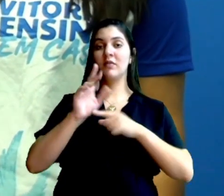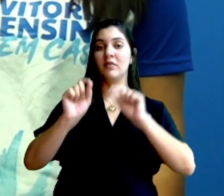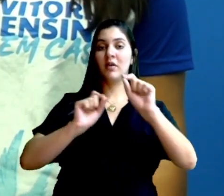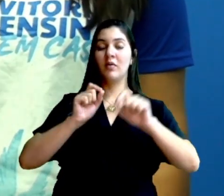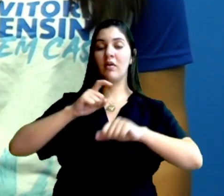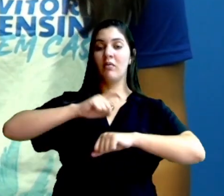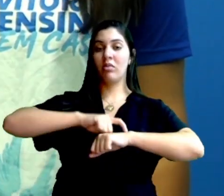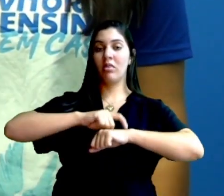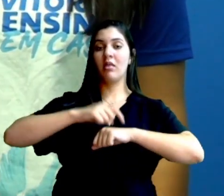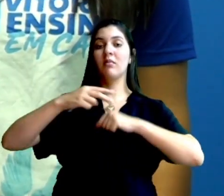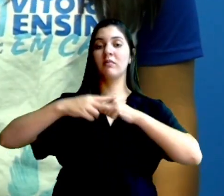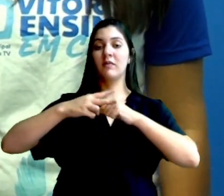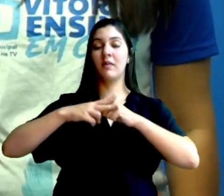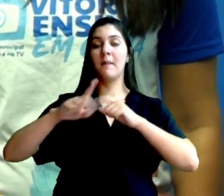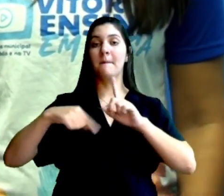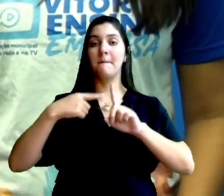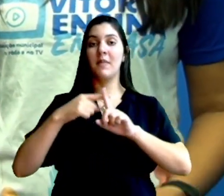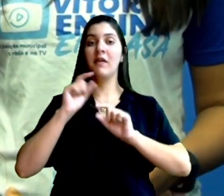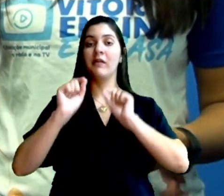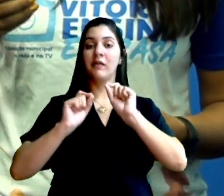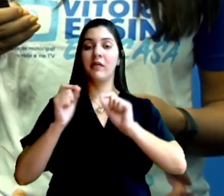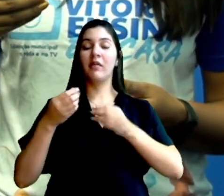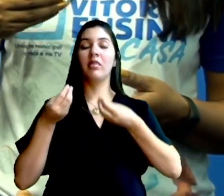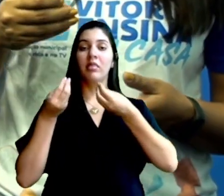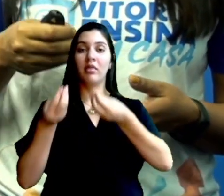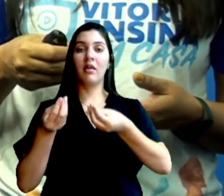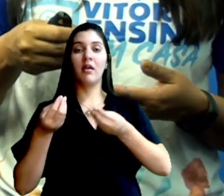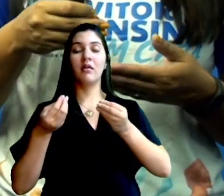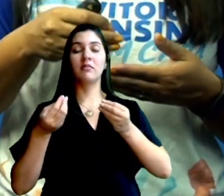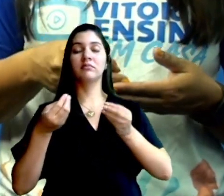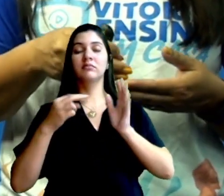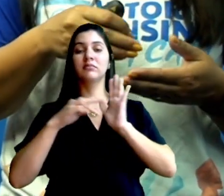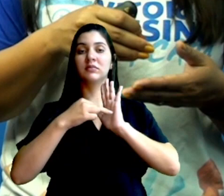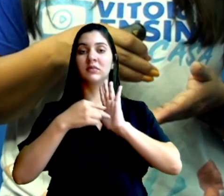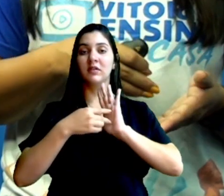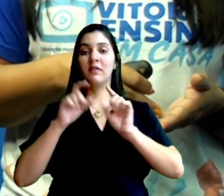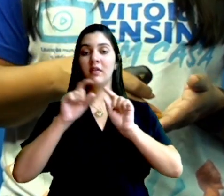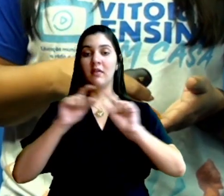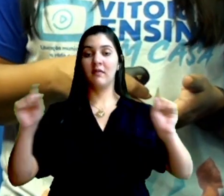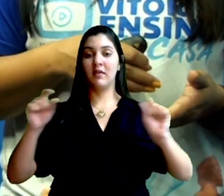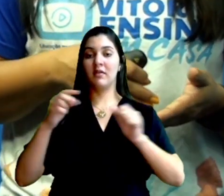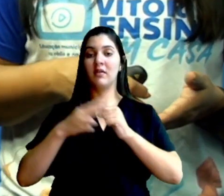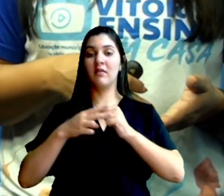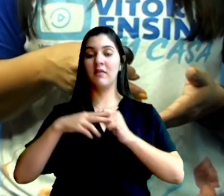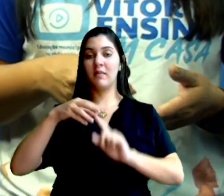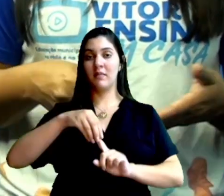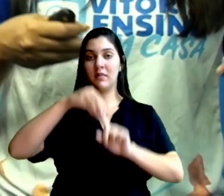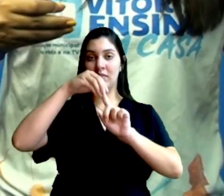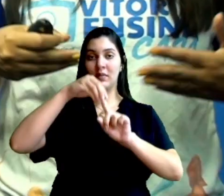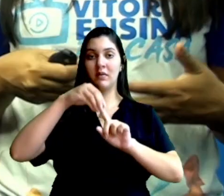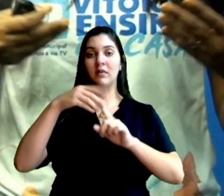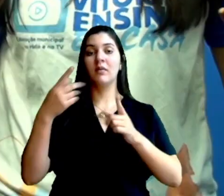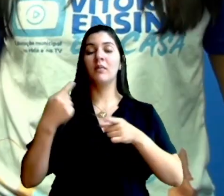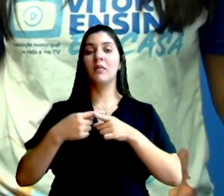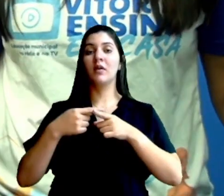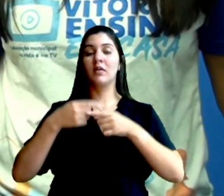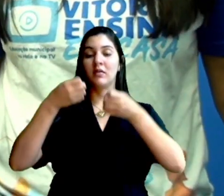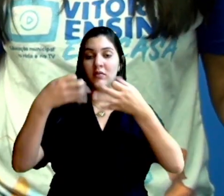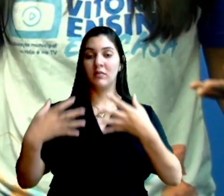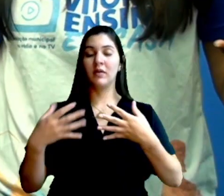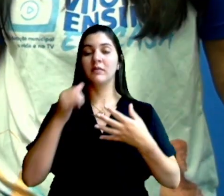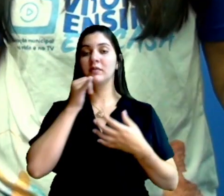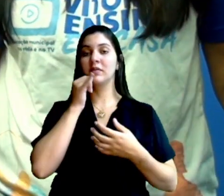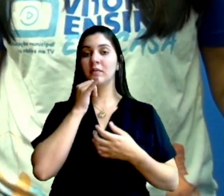tempo verbal, mas quem dá o sentido da frase é o verbo principal, certo? Porque se eu disser